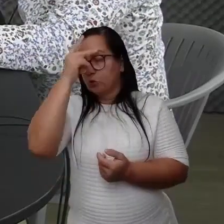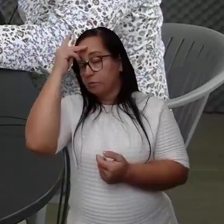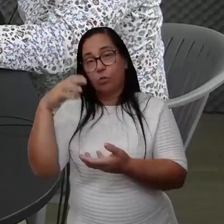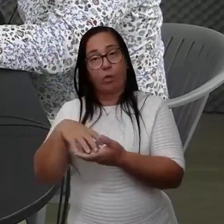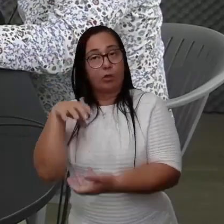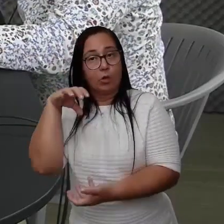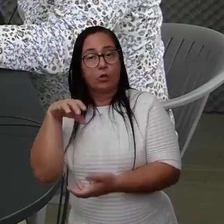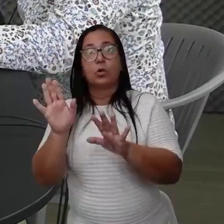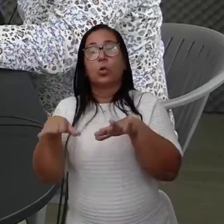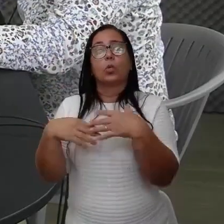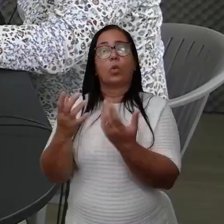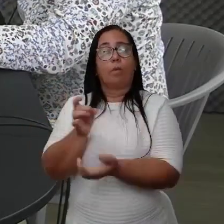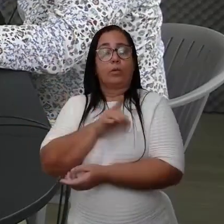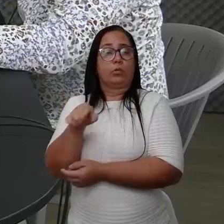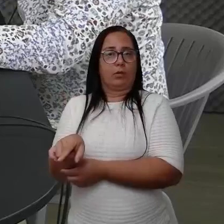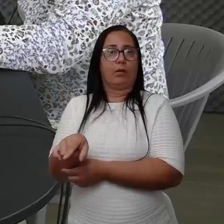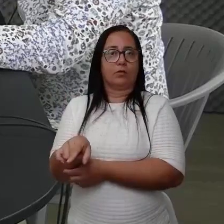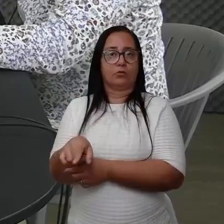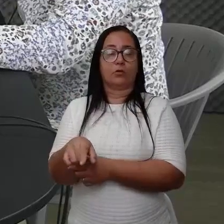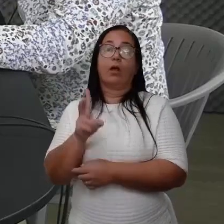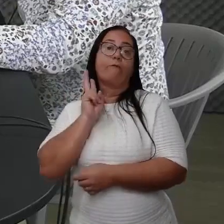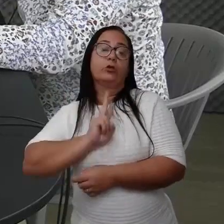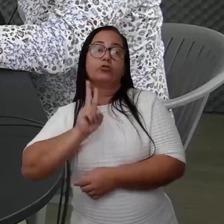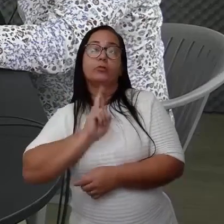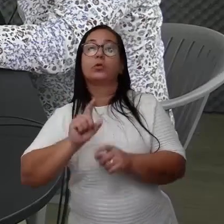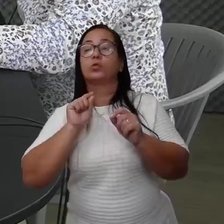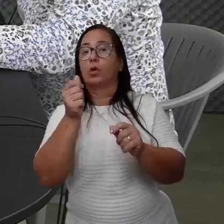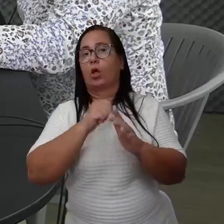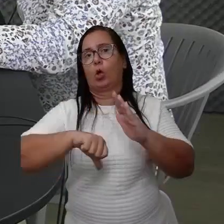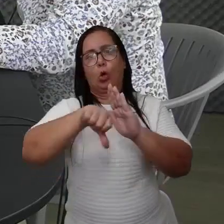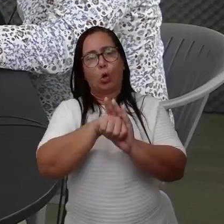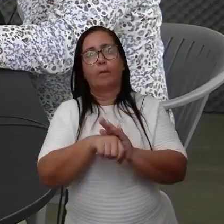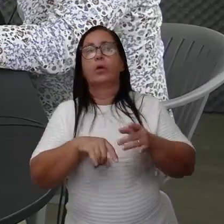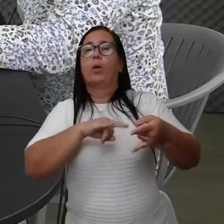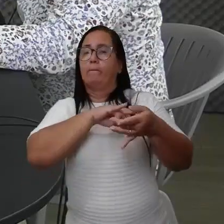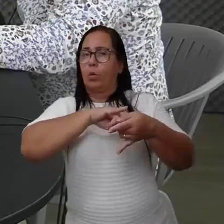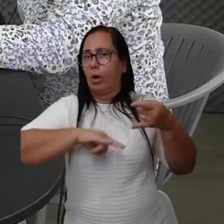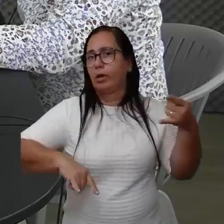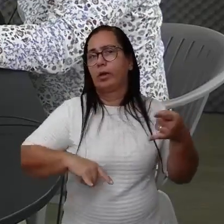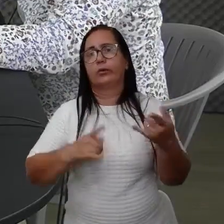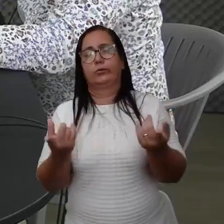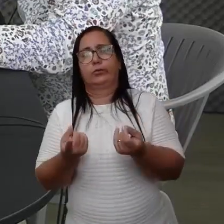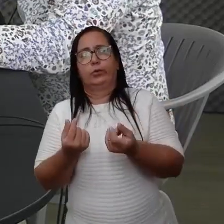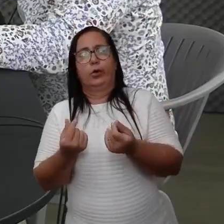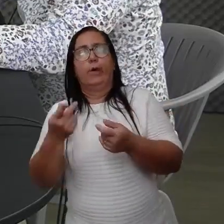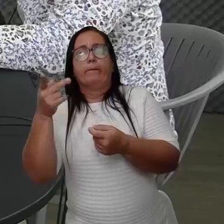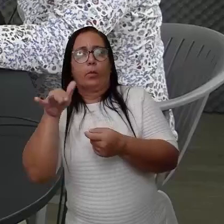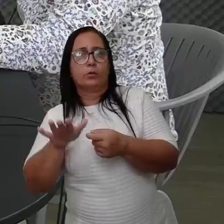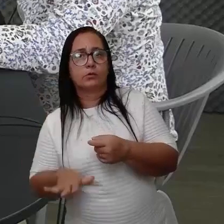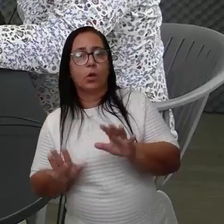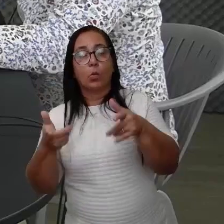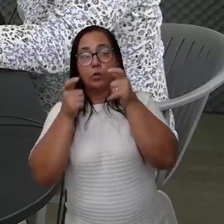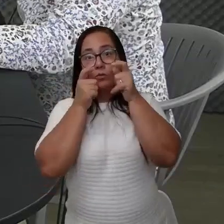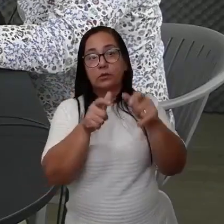o maior temor delas? Serem vítimas de golpes. Do boleto, da promoção, e quais eram os interesses das